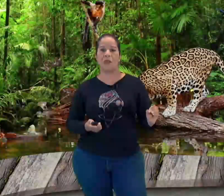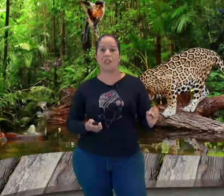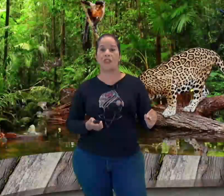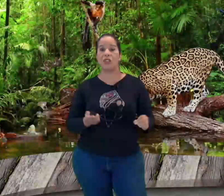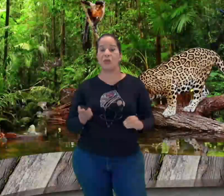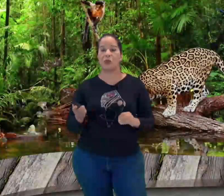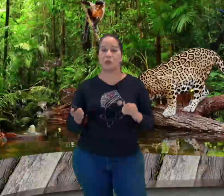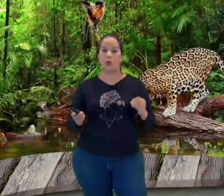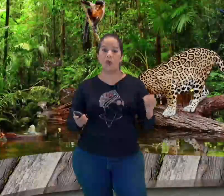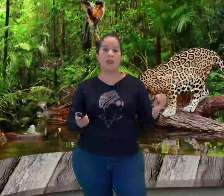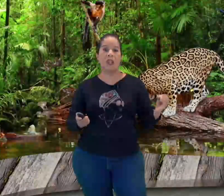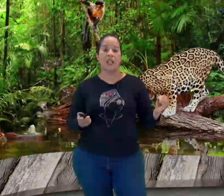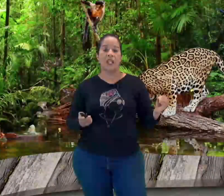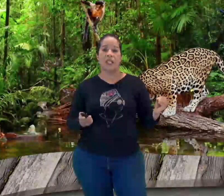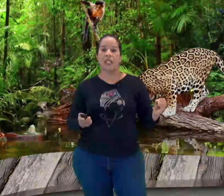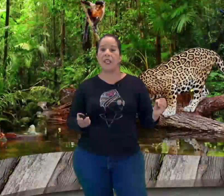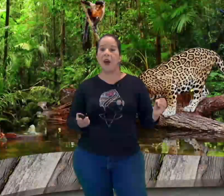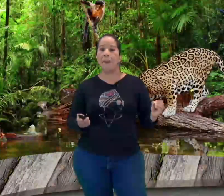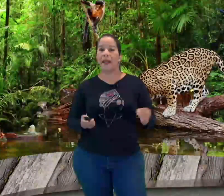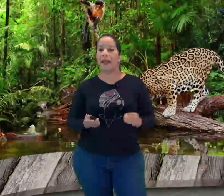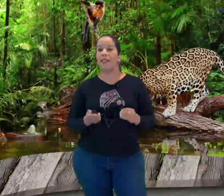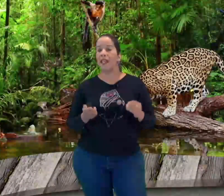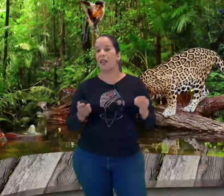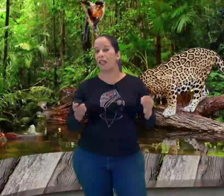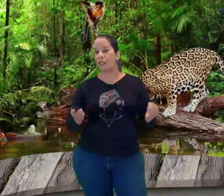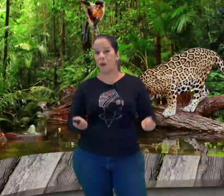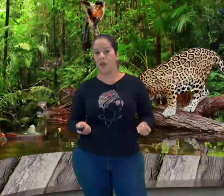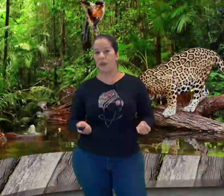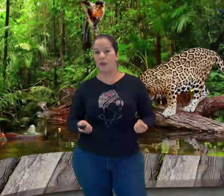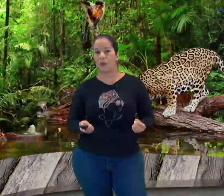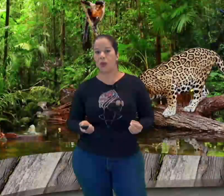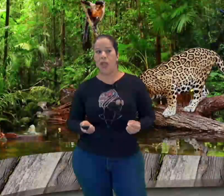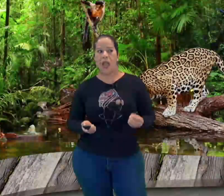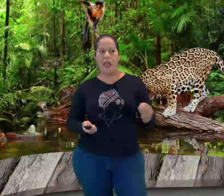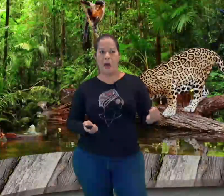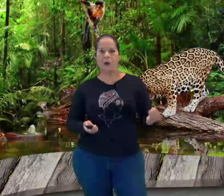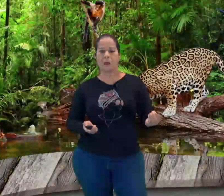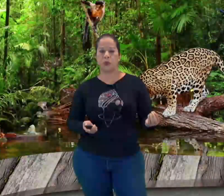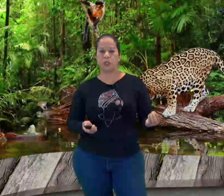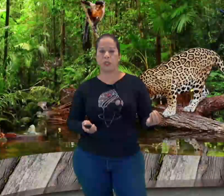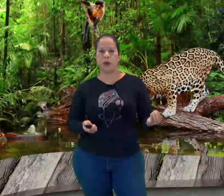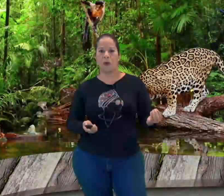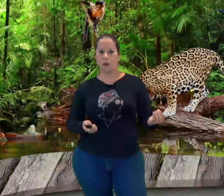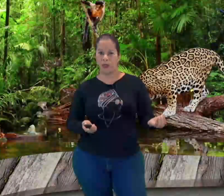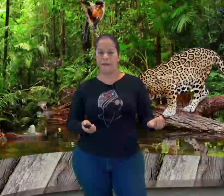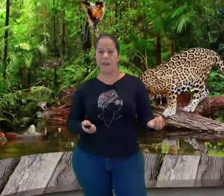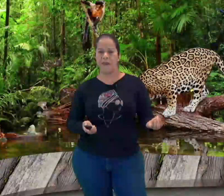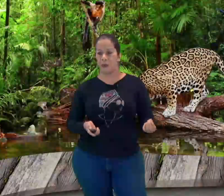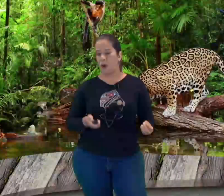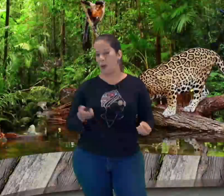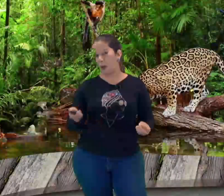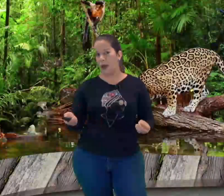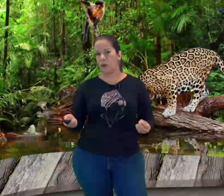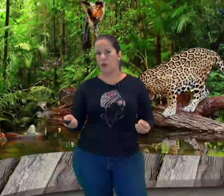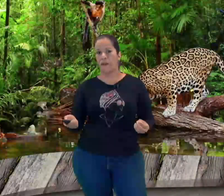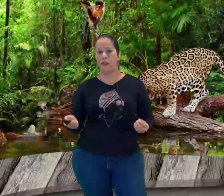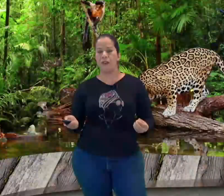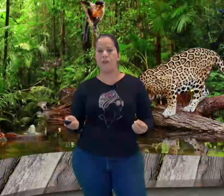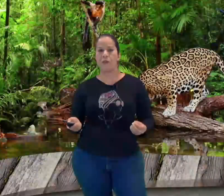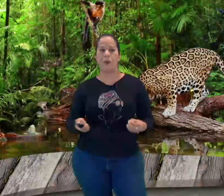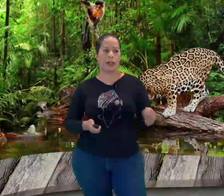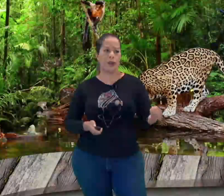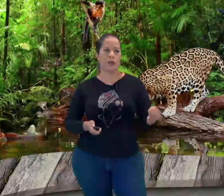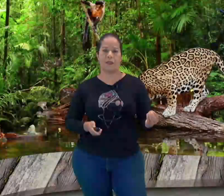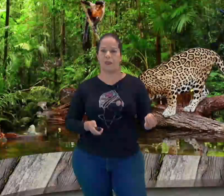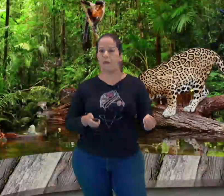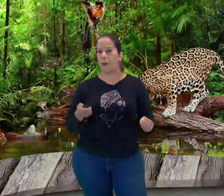na questão das discussões que aparecem em relação a isso. É um ser vivo? Não é um ser